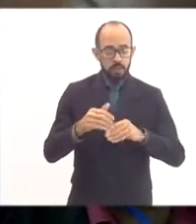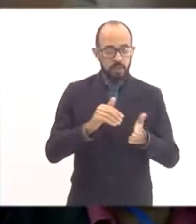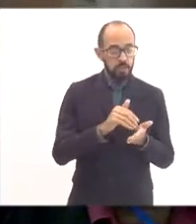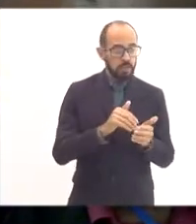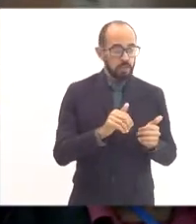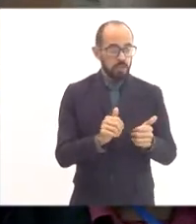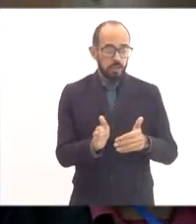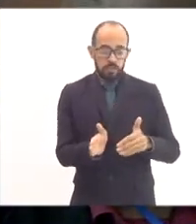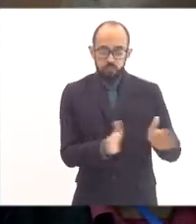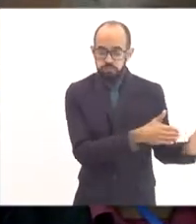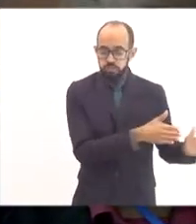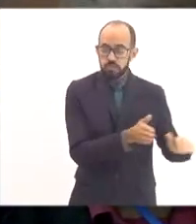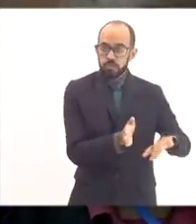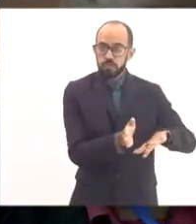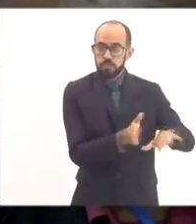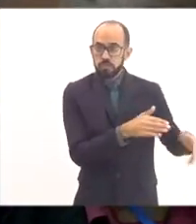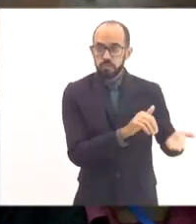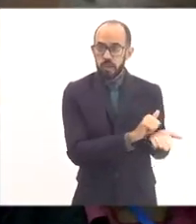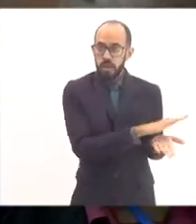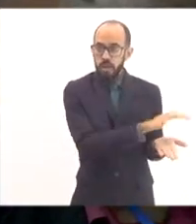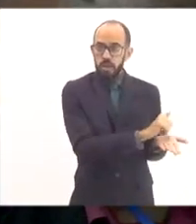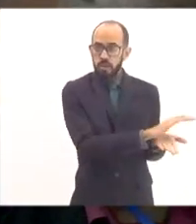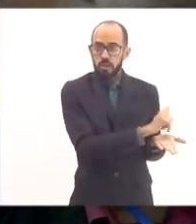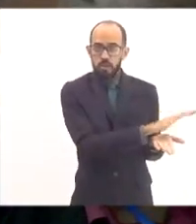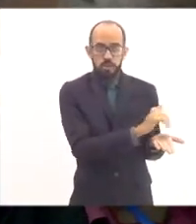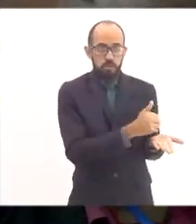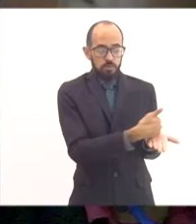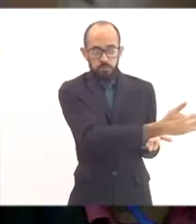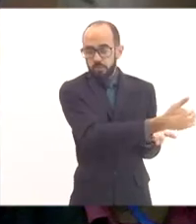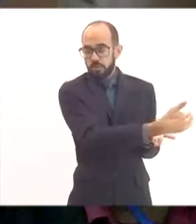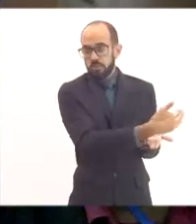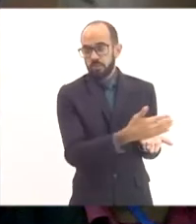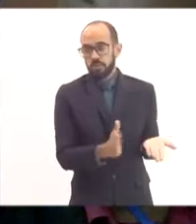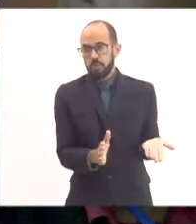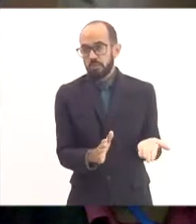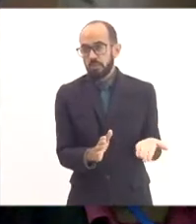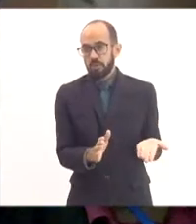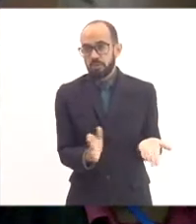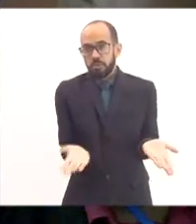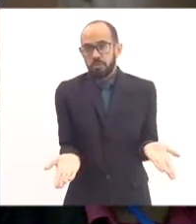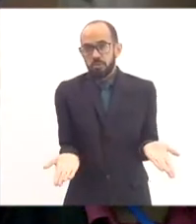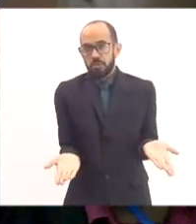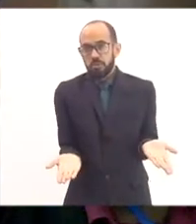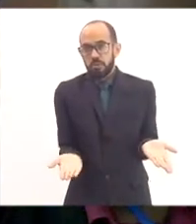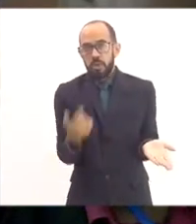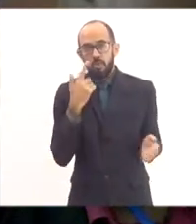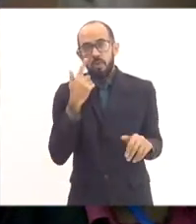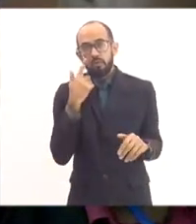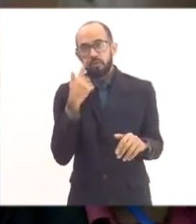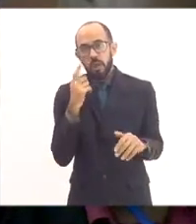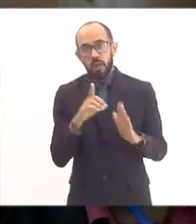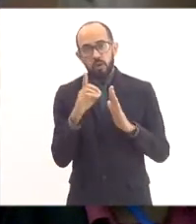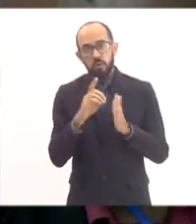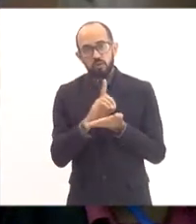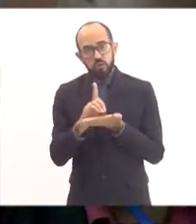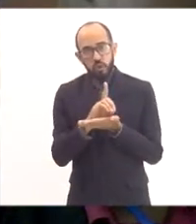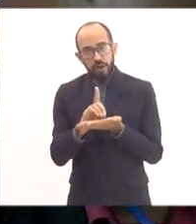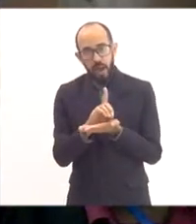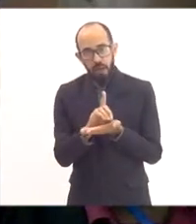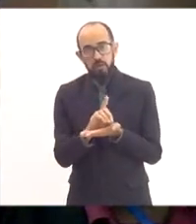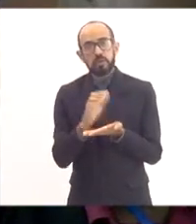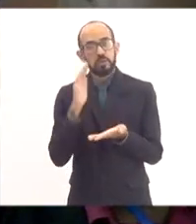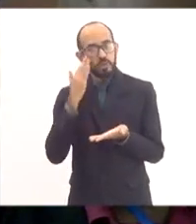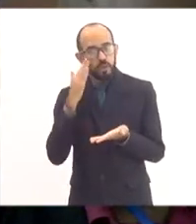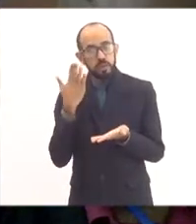Não, não é preterição em função da ordem de classificação. Calma, preterição não é só isso. Pô, vamos olhar o dicionário, vamos ver o entendimento aí